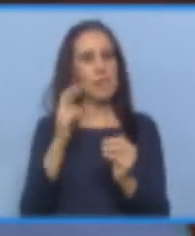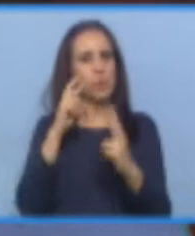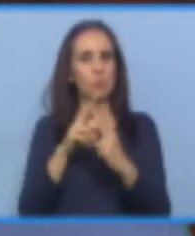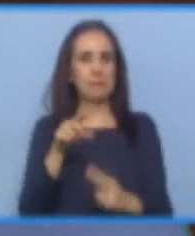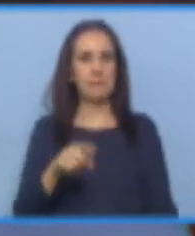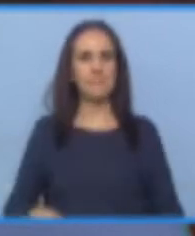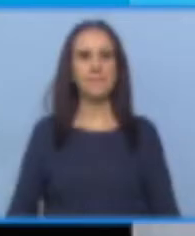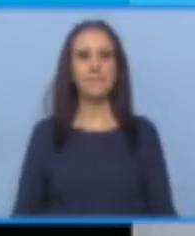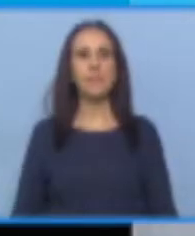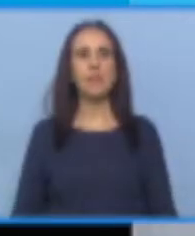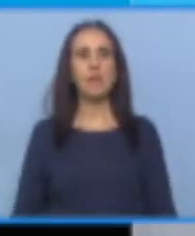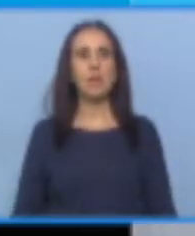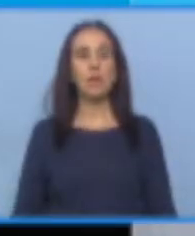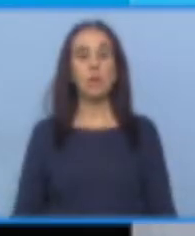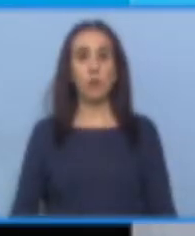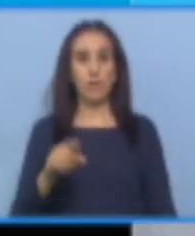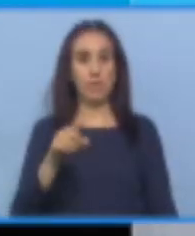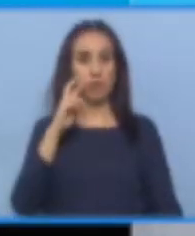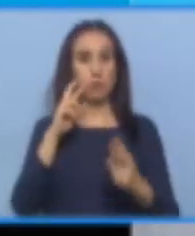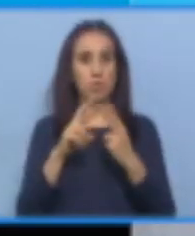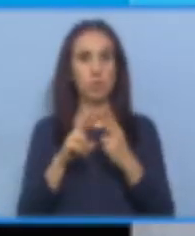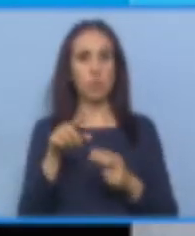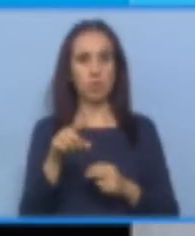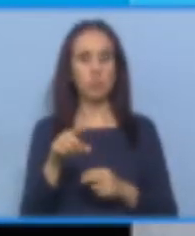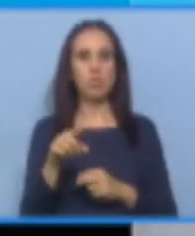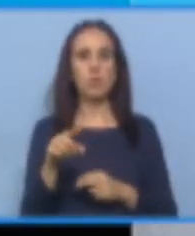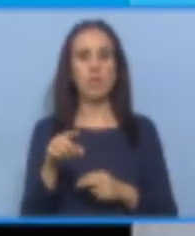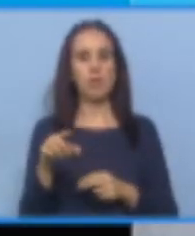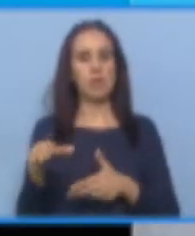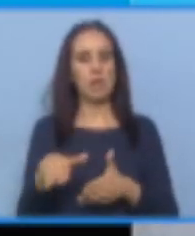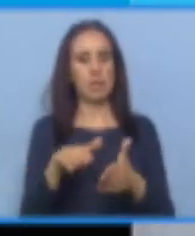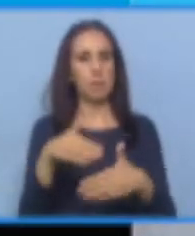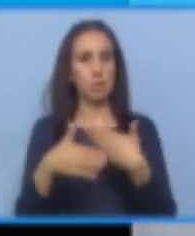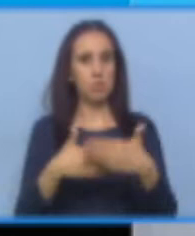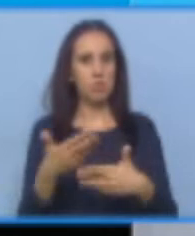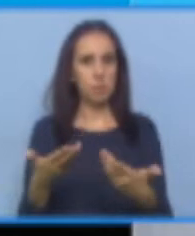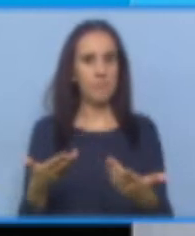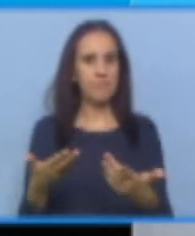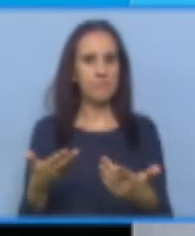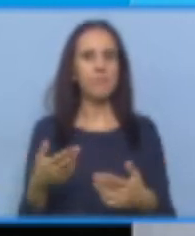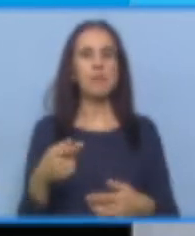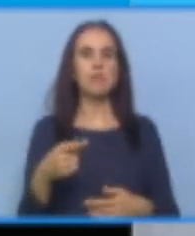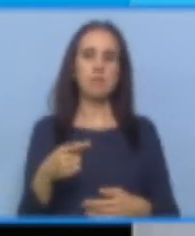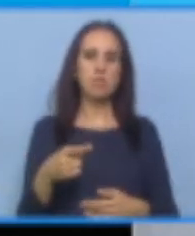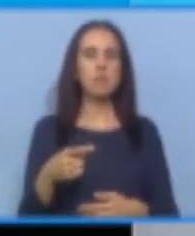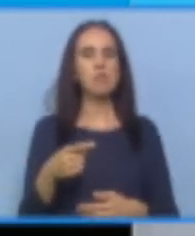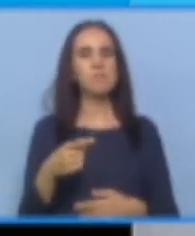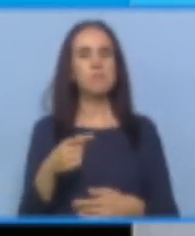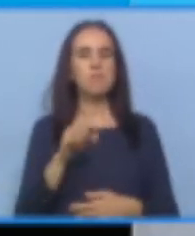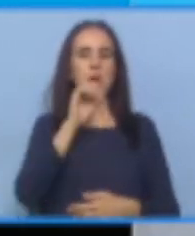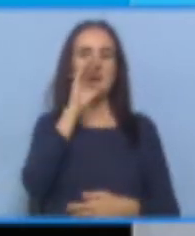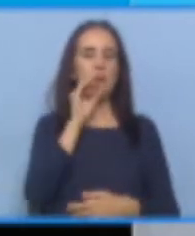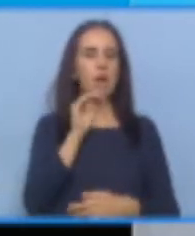encontro? Este encontro situa-se num caminho, num processo, não é? De recepção, de aprofundamento